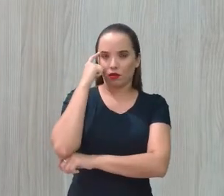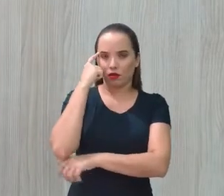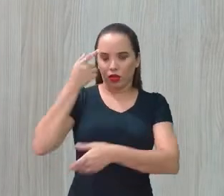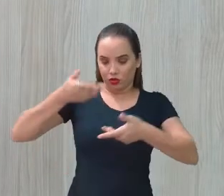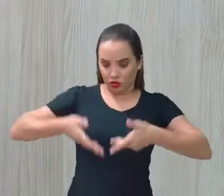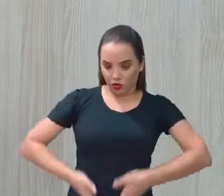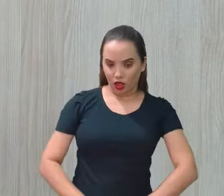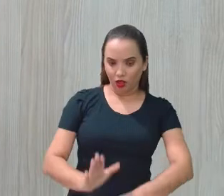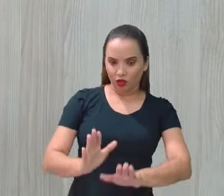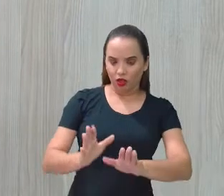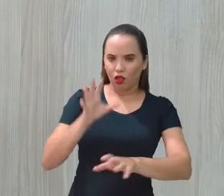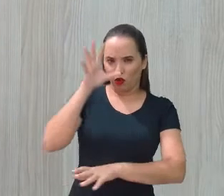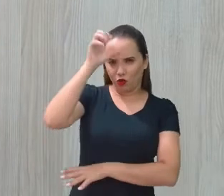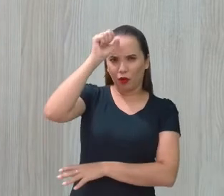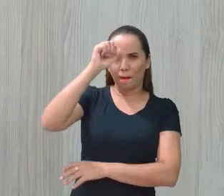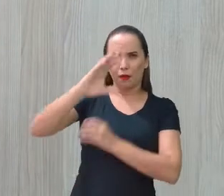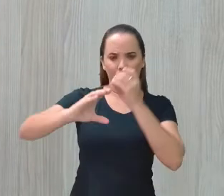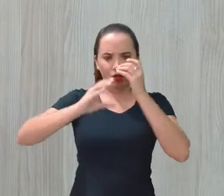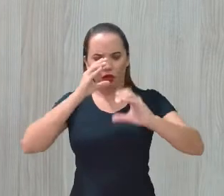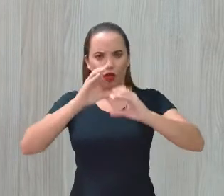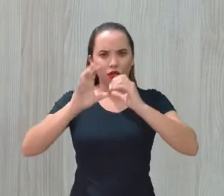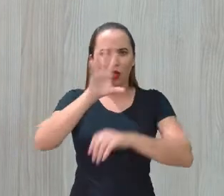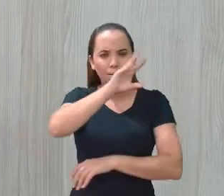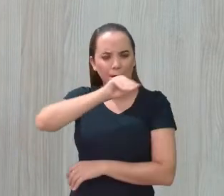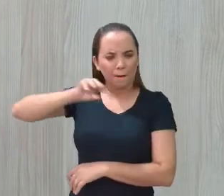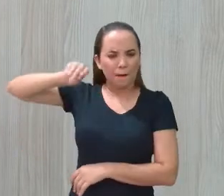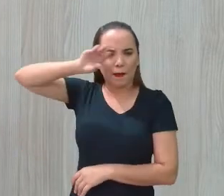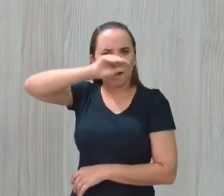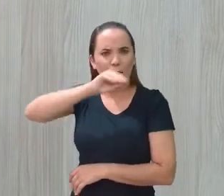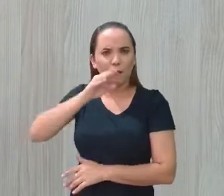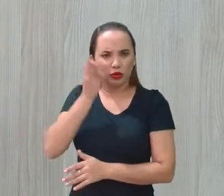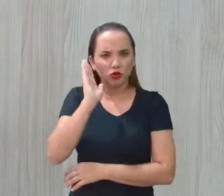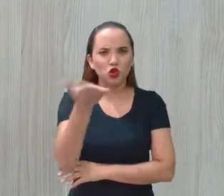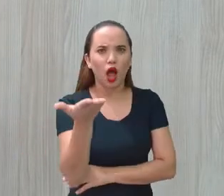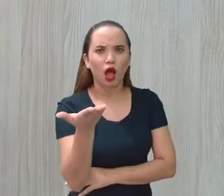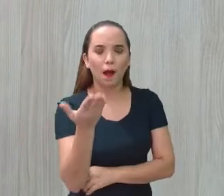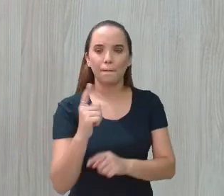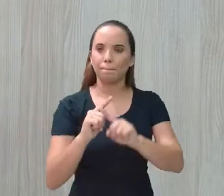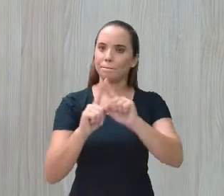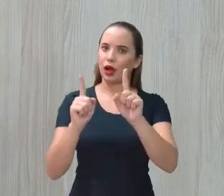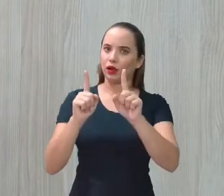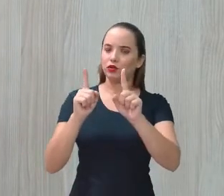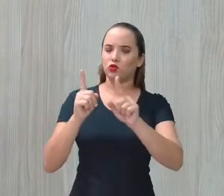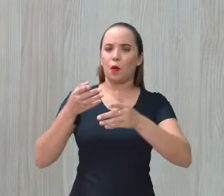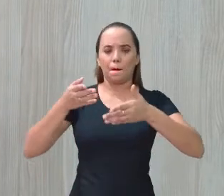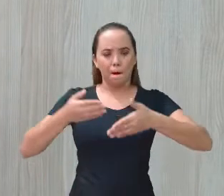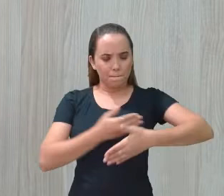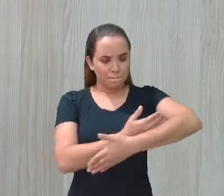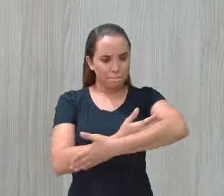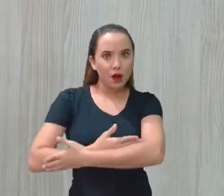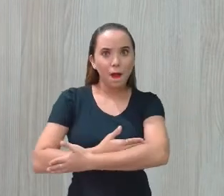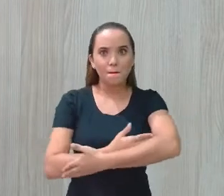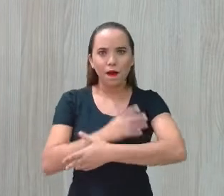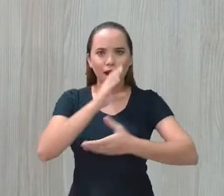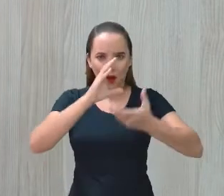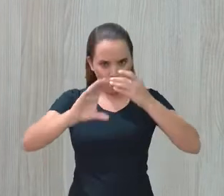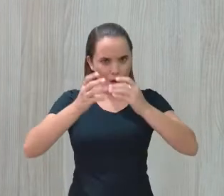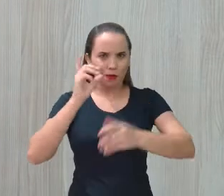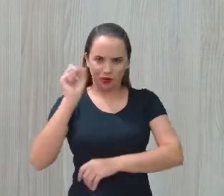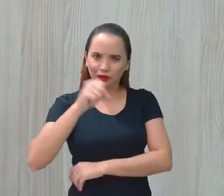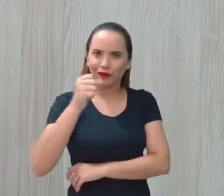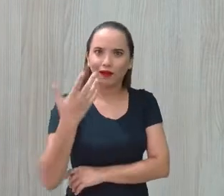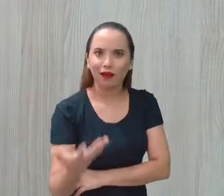falar logo quando nasce? Não. Mas um bebê, ele se comunica. Ele diz quando está com fome, quando está